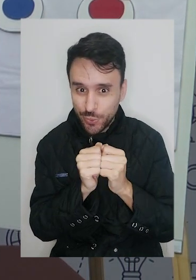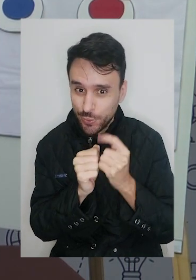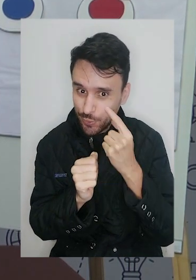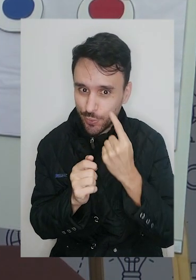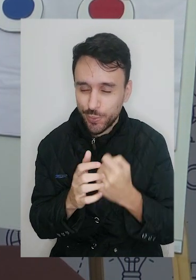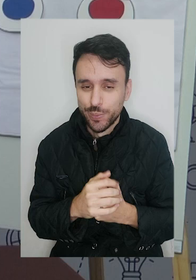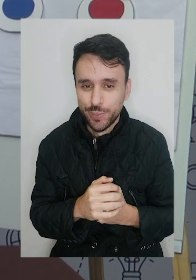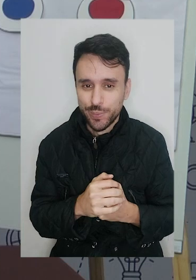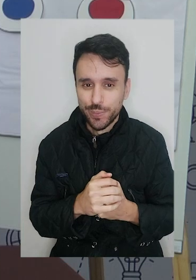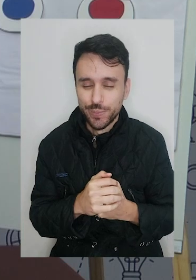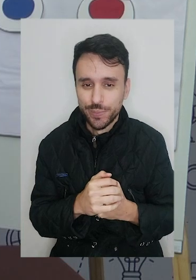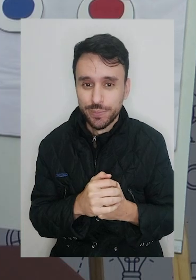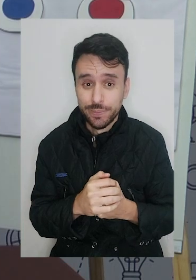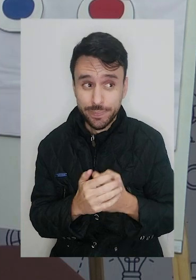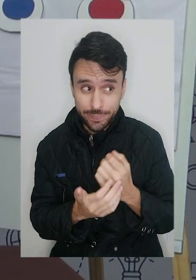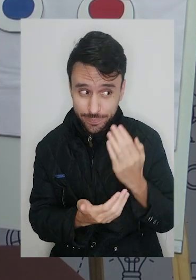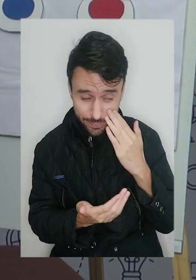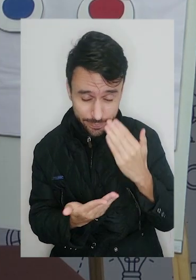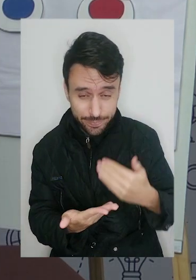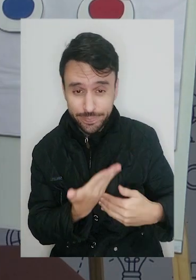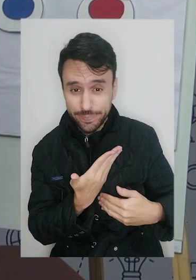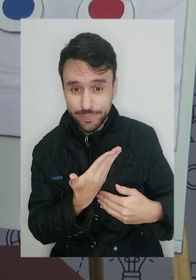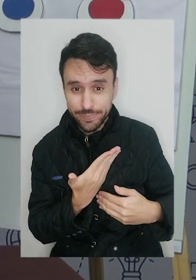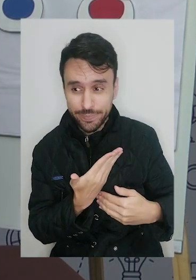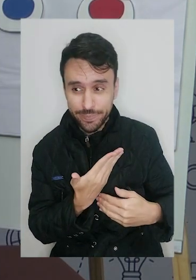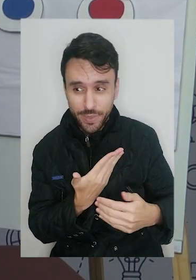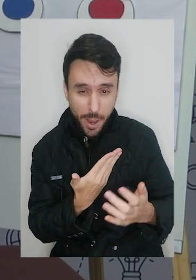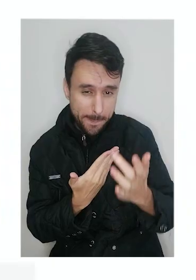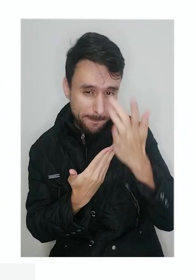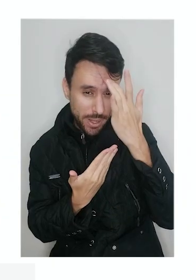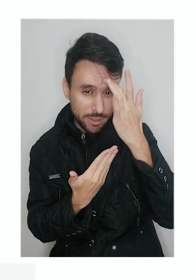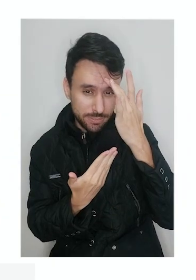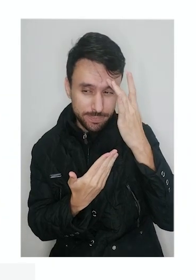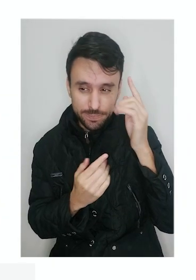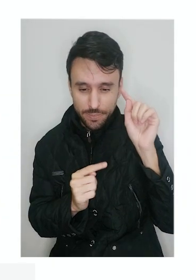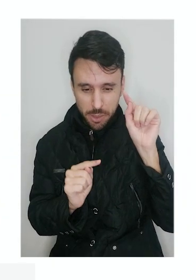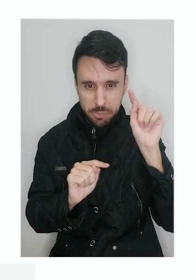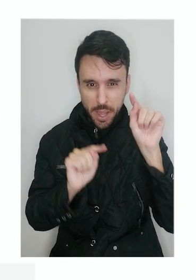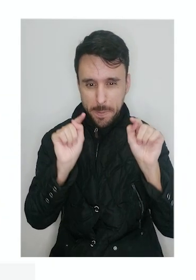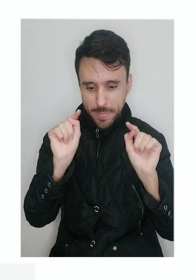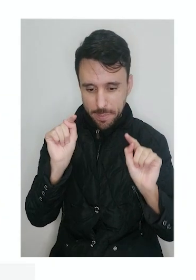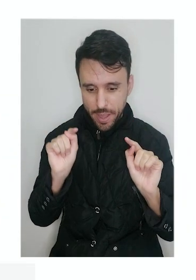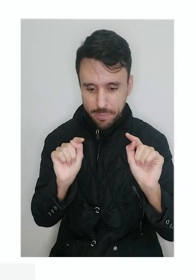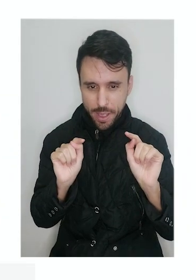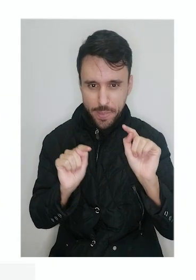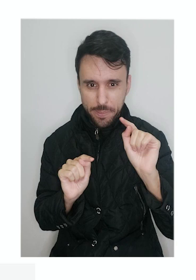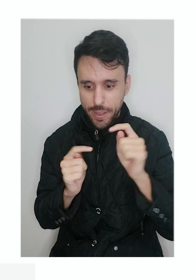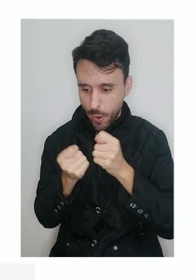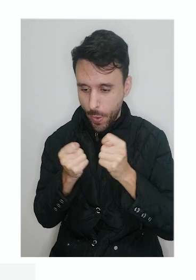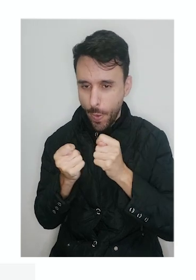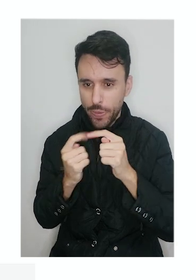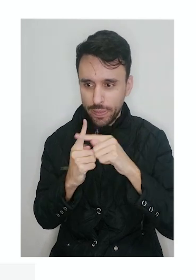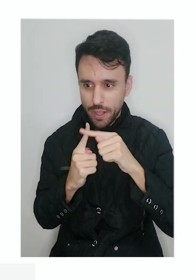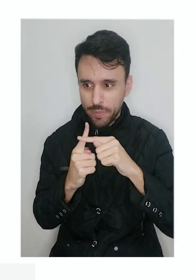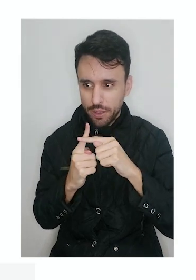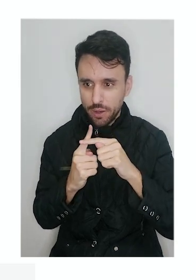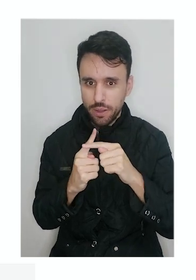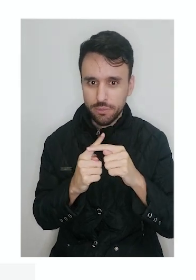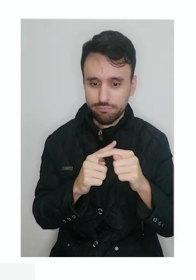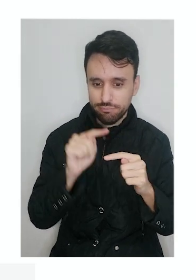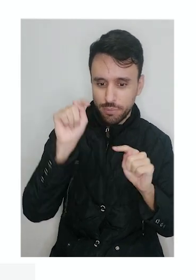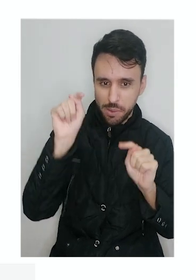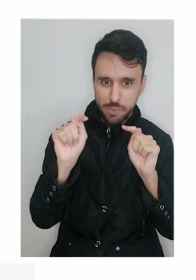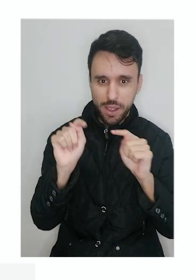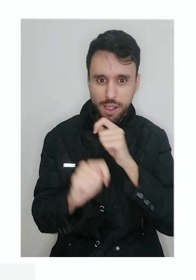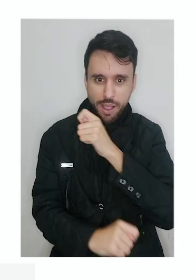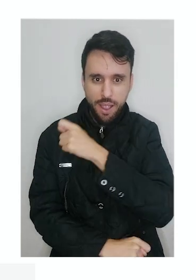lá? Olha na tela aí. Memoriza bem aonde estão os termômetros e onde estão os